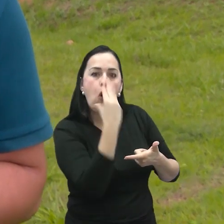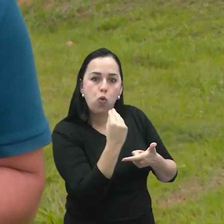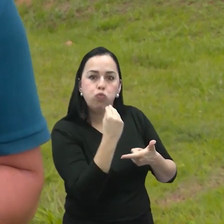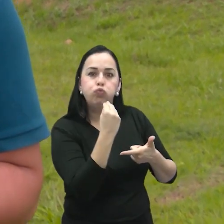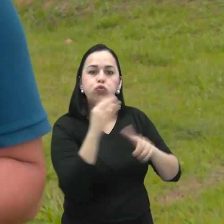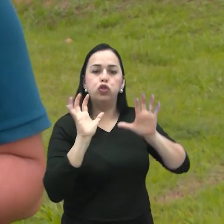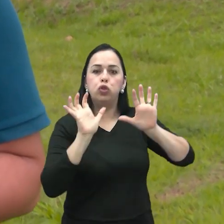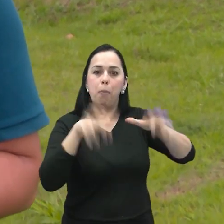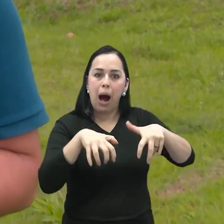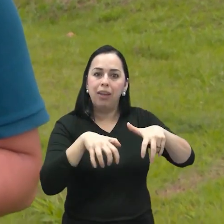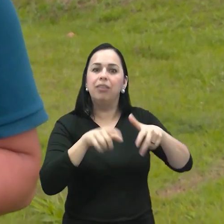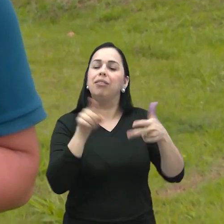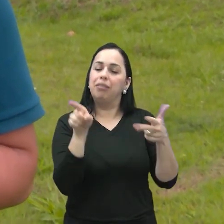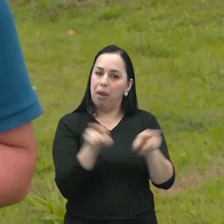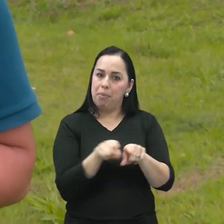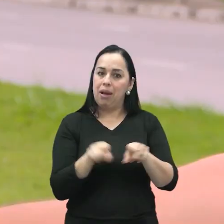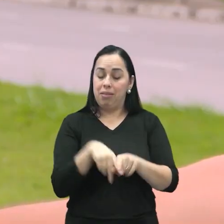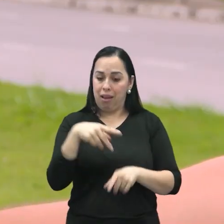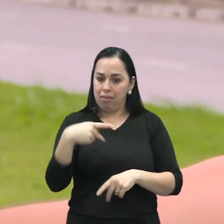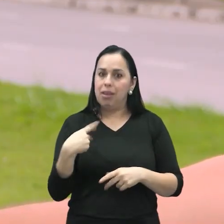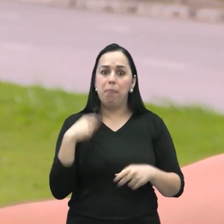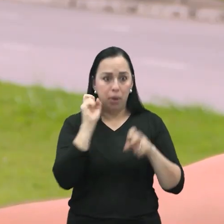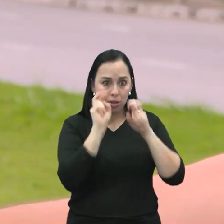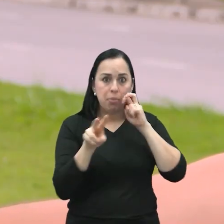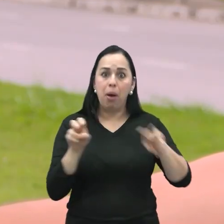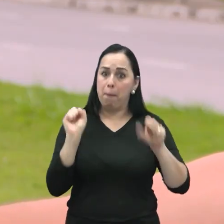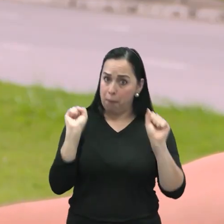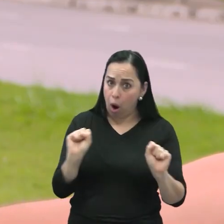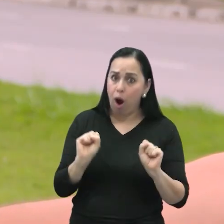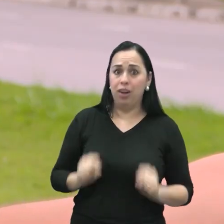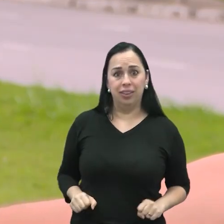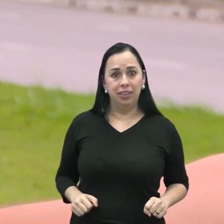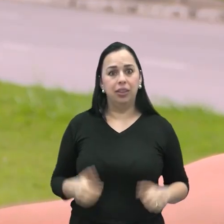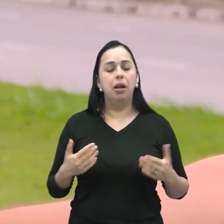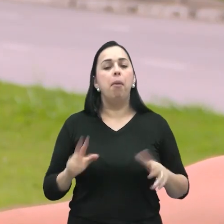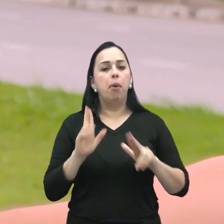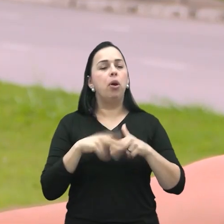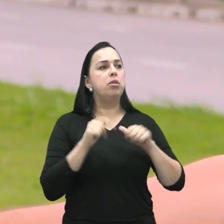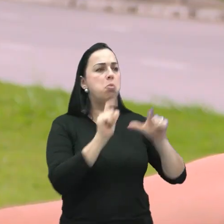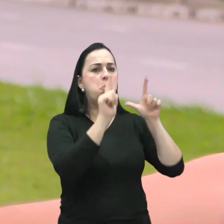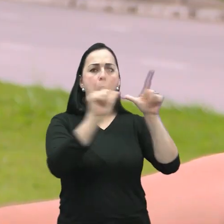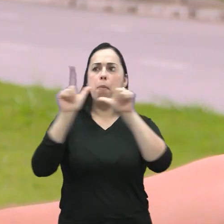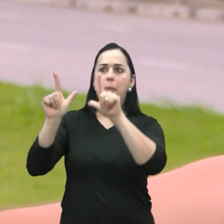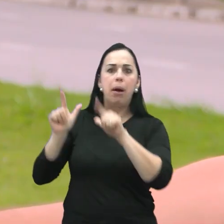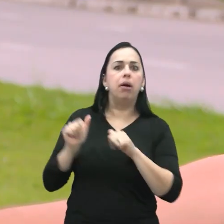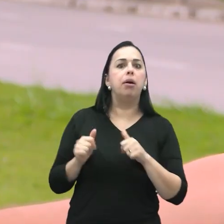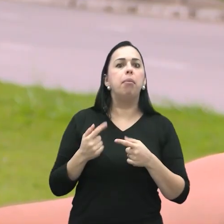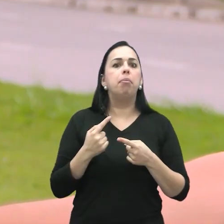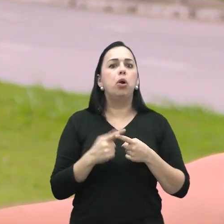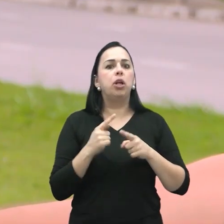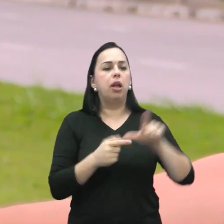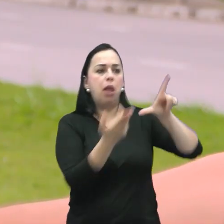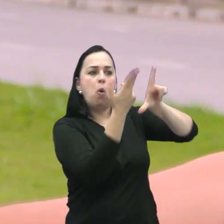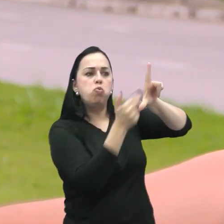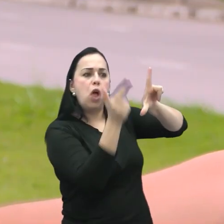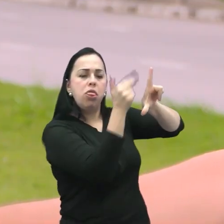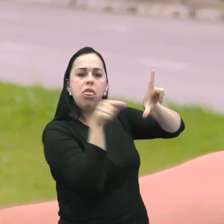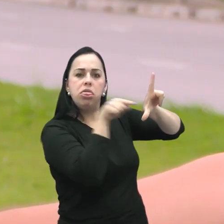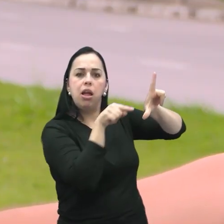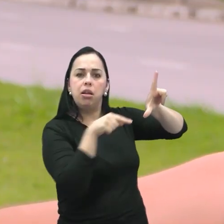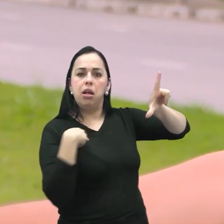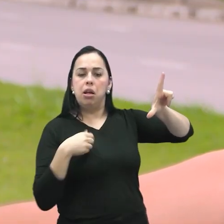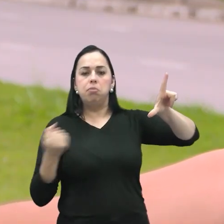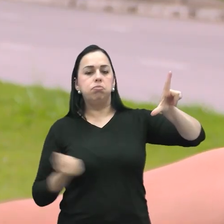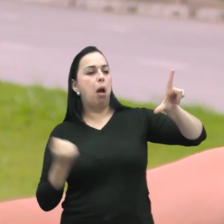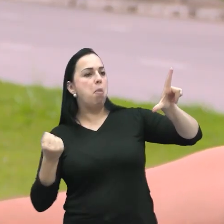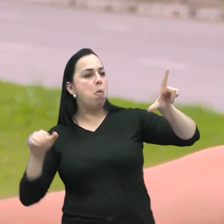vistos pelas ruas de São José dos Campos. Nós achamos por bem instalar essas placas indicativas, onde tem um símbolo de um animal silvestre,